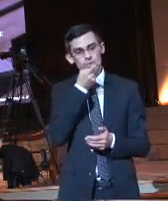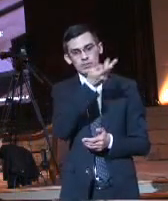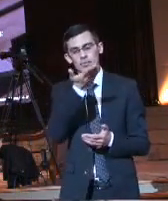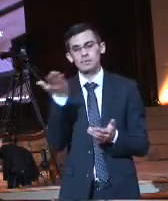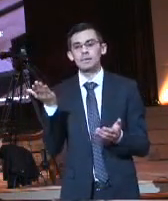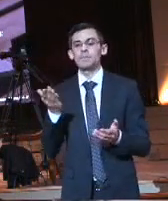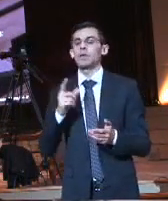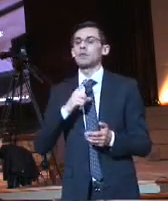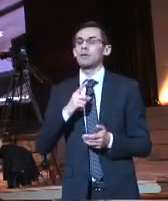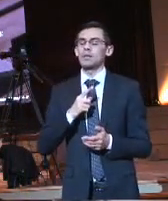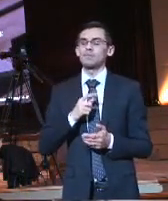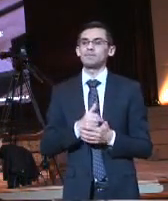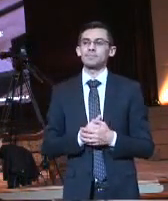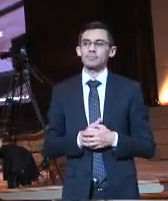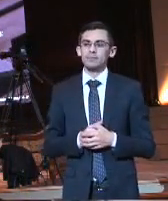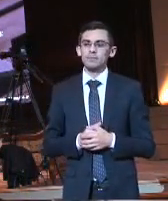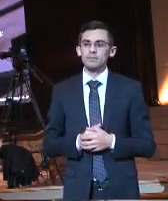Um